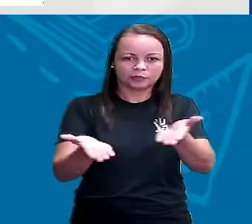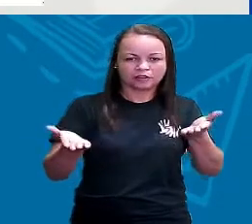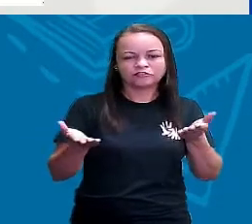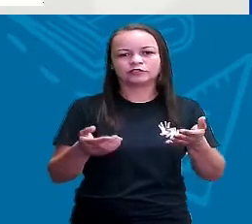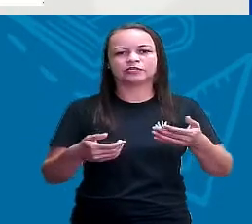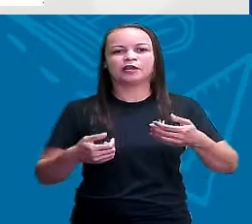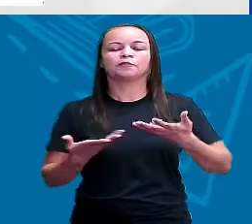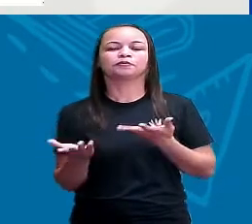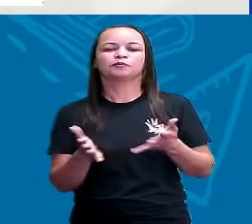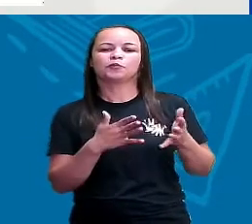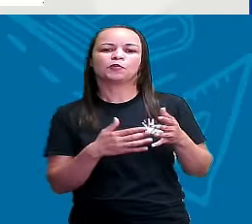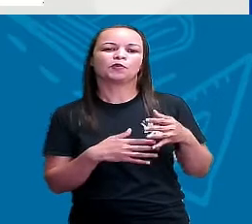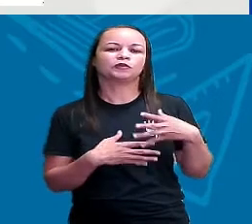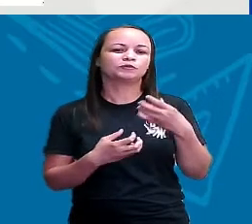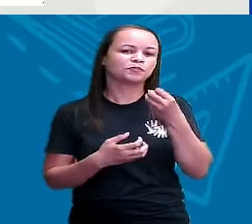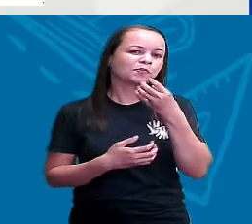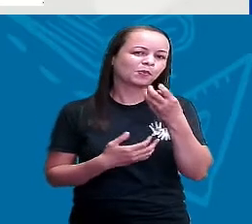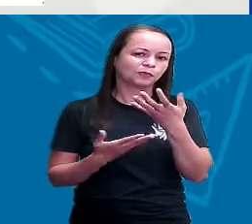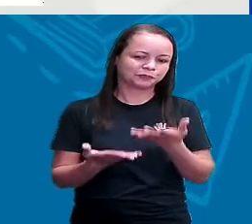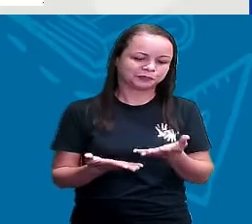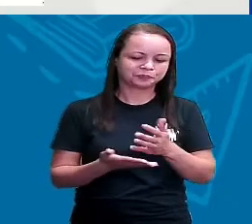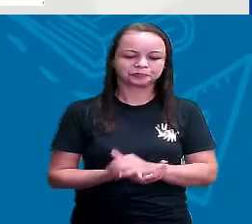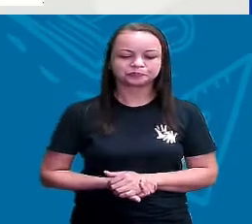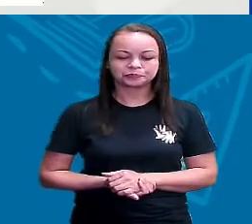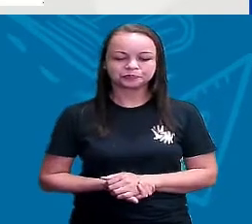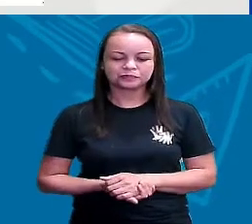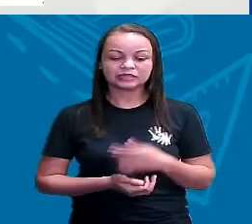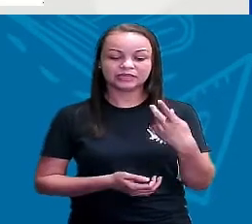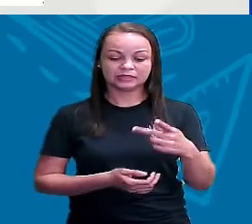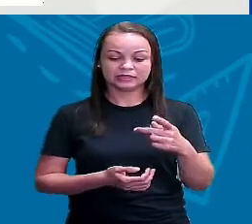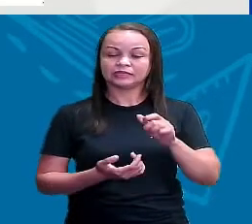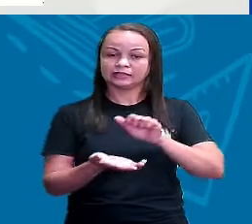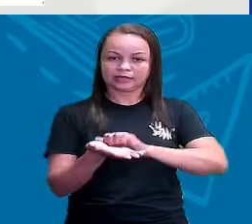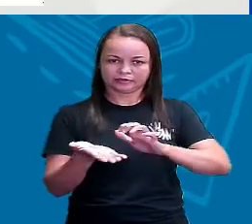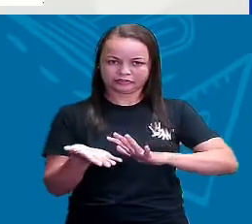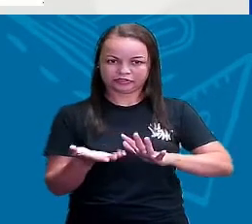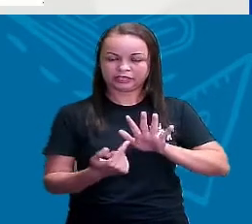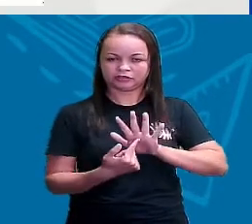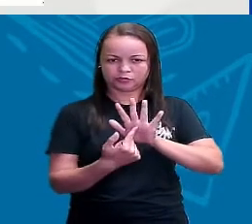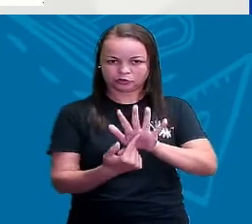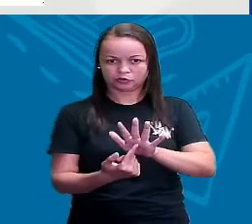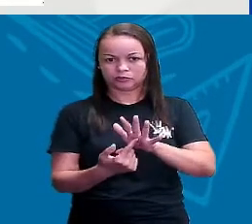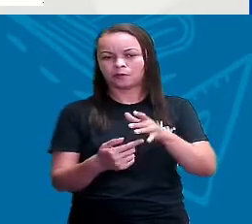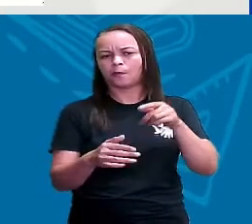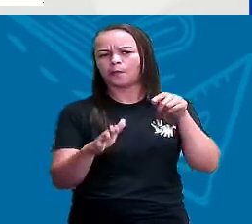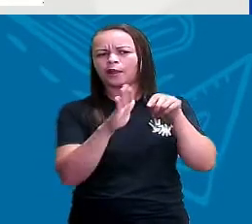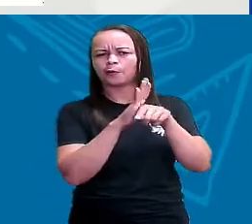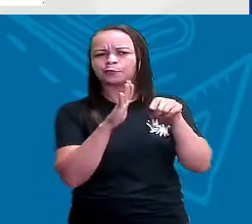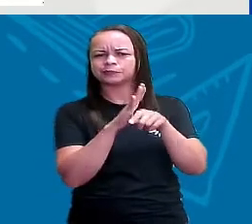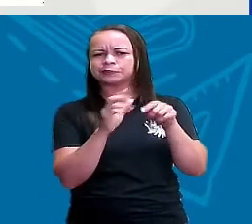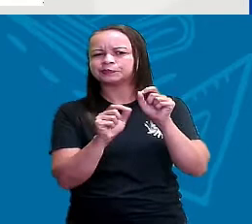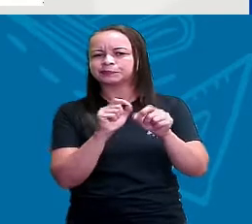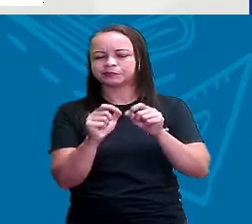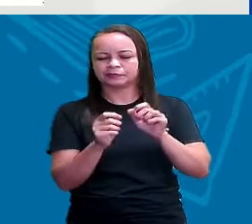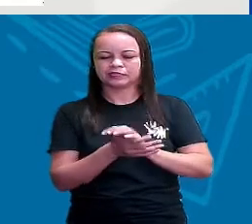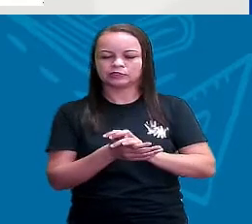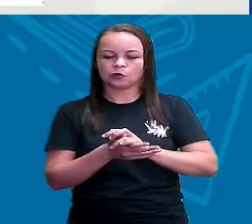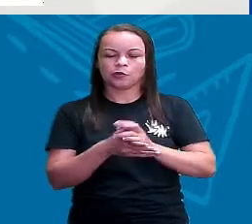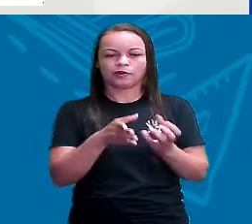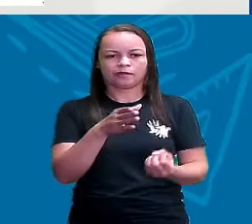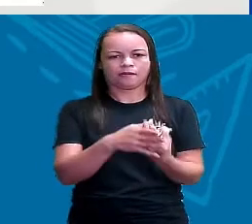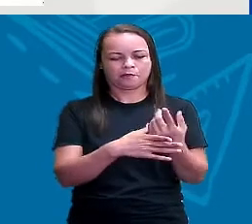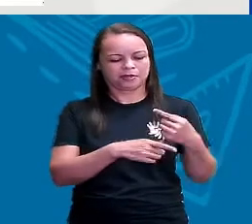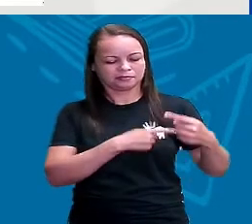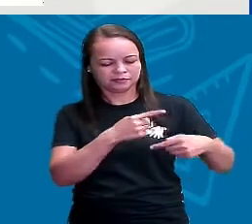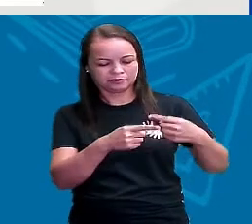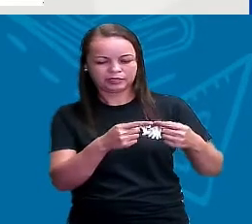Agora vamos para algumas sugestões de atividade. Nessa aqui, tá aqui falando para vocês, tá aqui perguntando sobre a matéria-prima